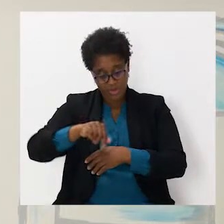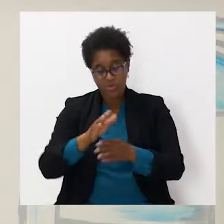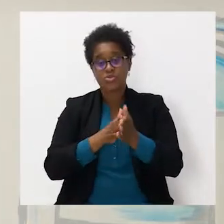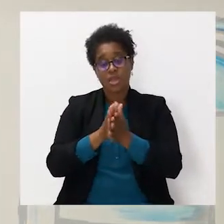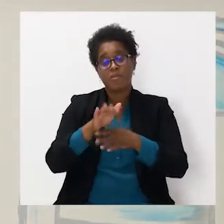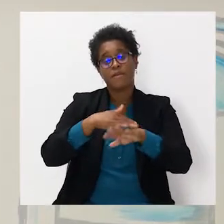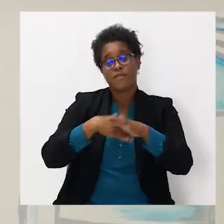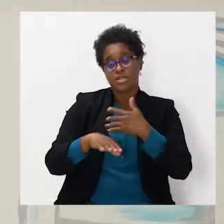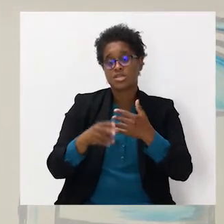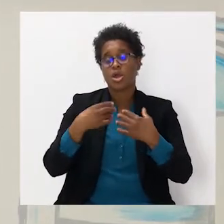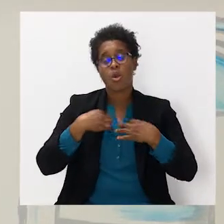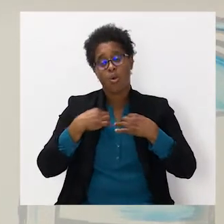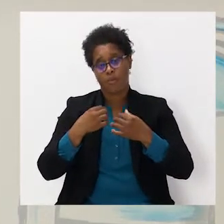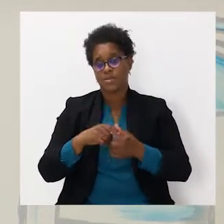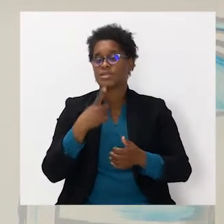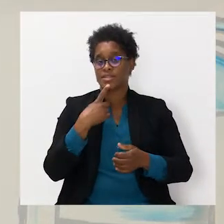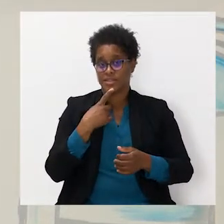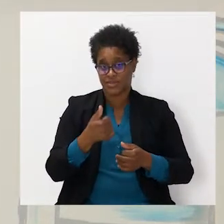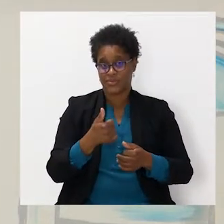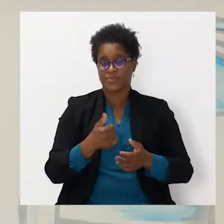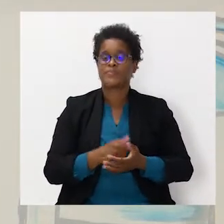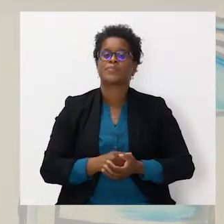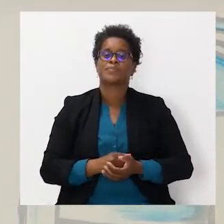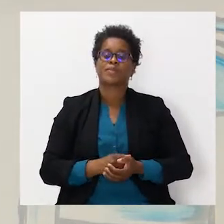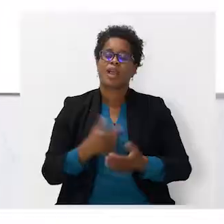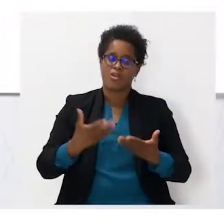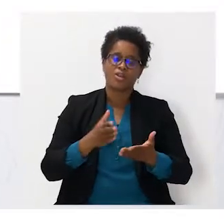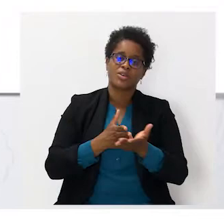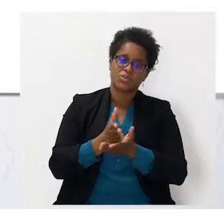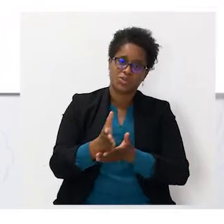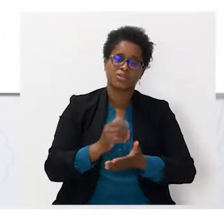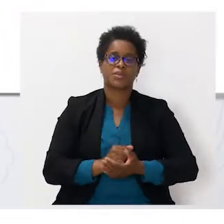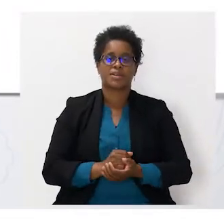para fazer roupas, entendidos? Continuemos.